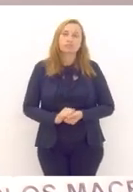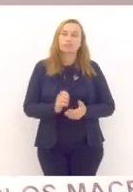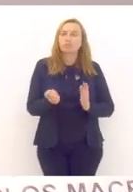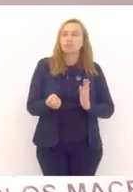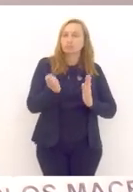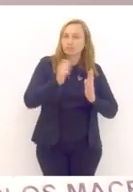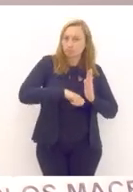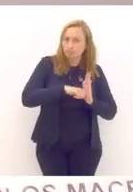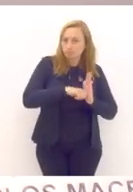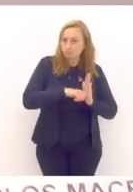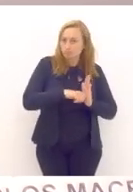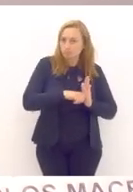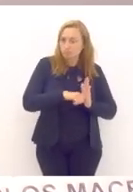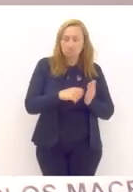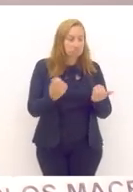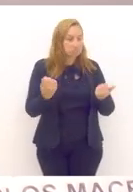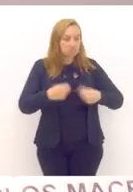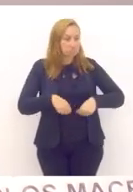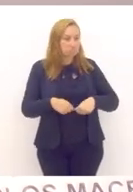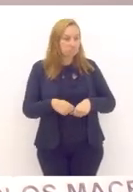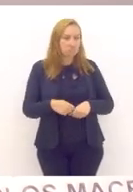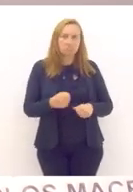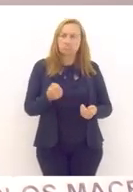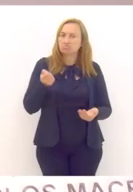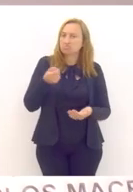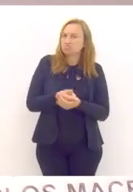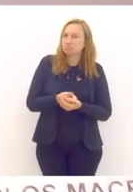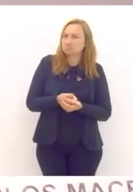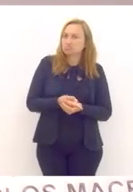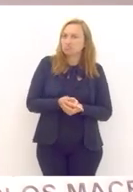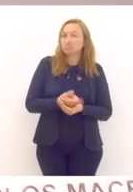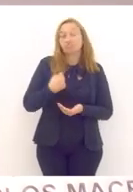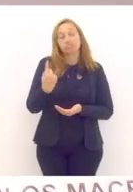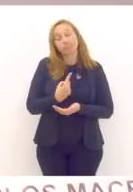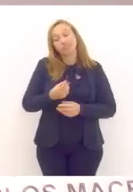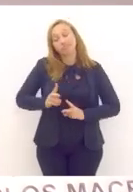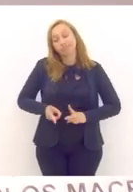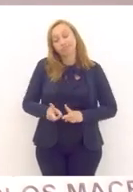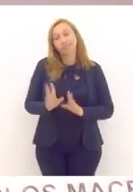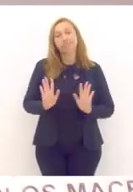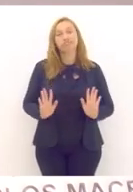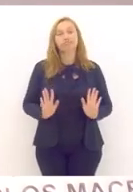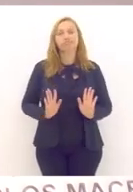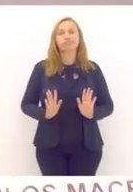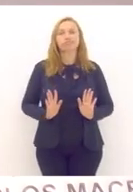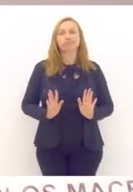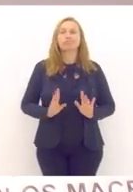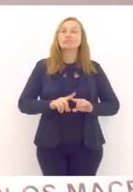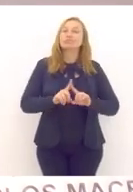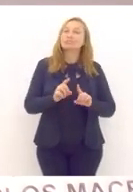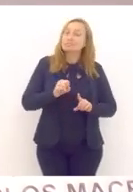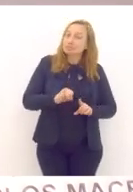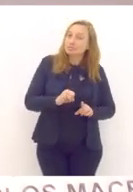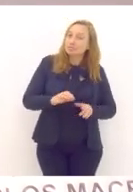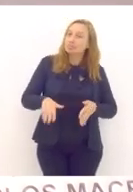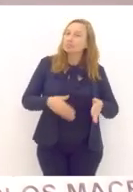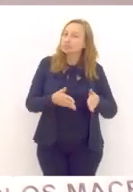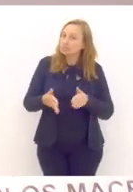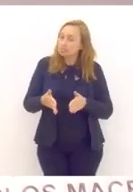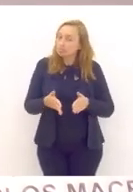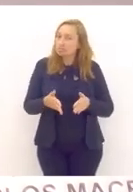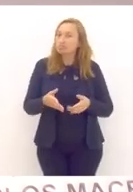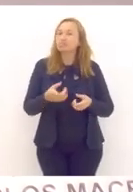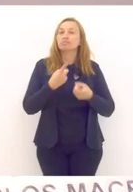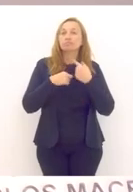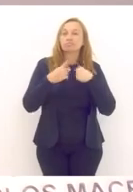ou impostos não precisarão ser pagos e nós caminhamos para isso. Se caminhamos para isso, e a